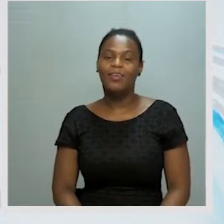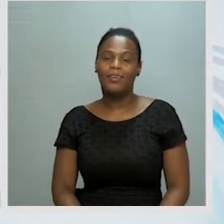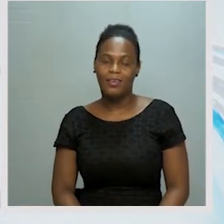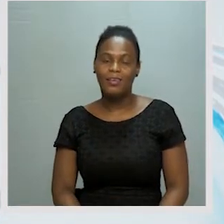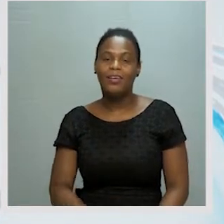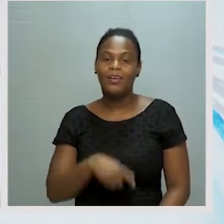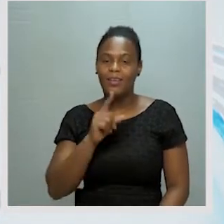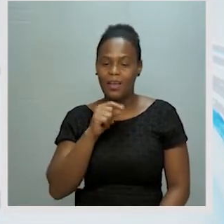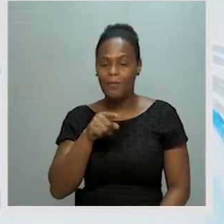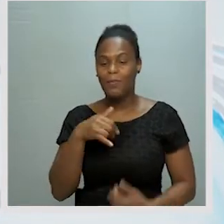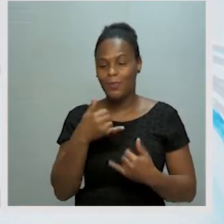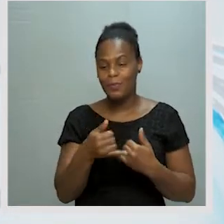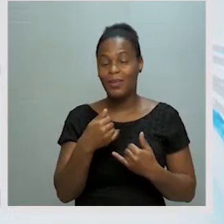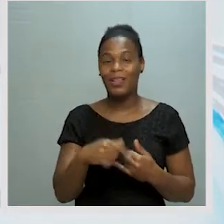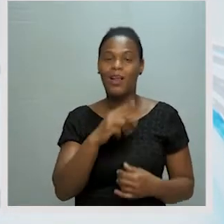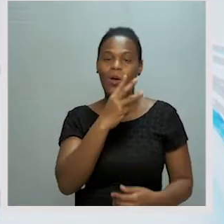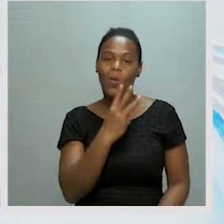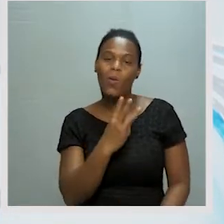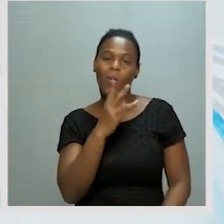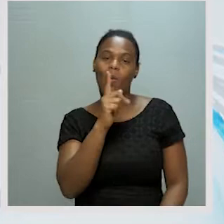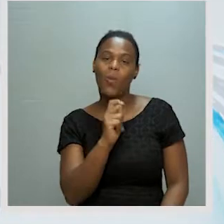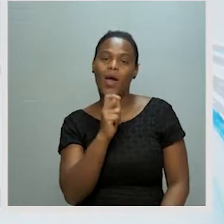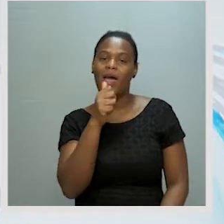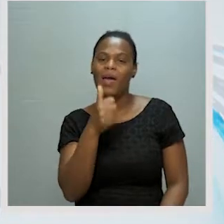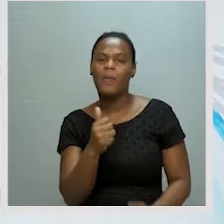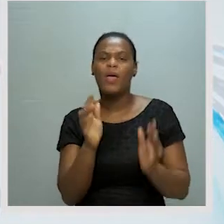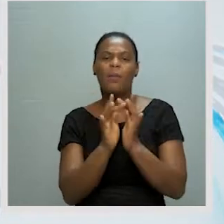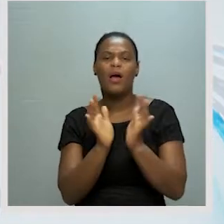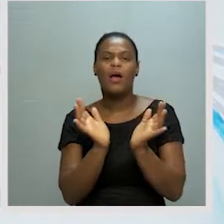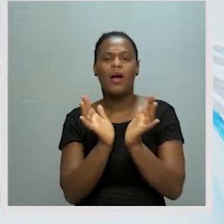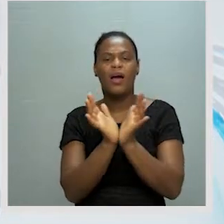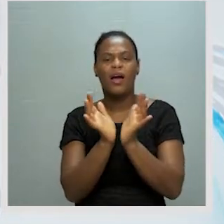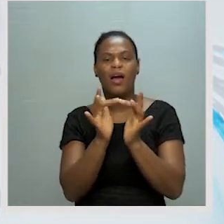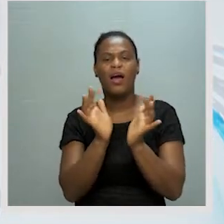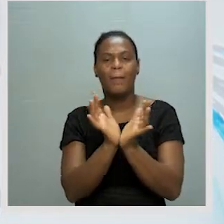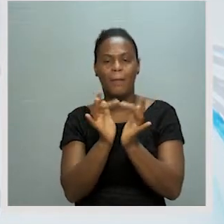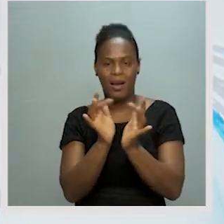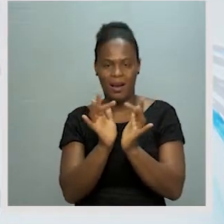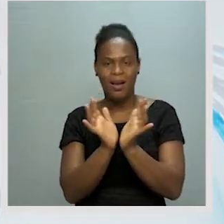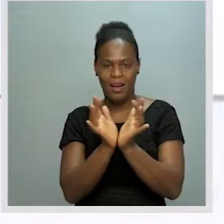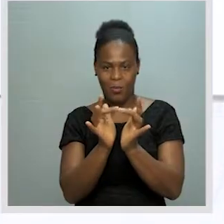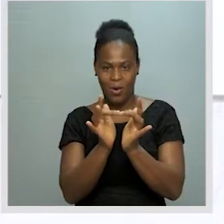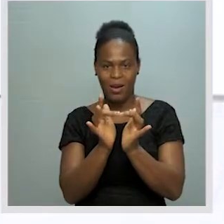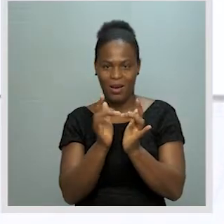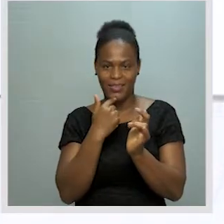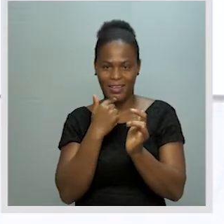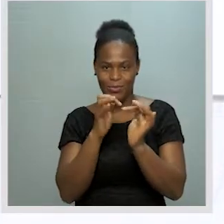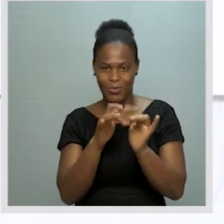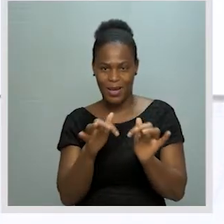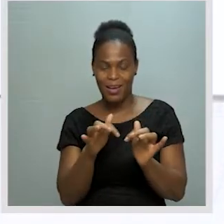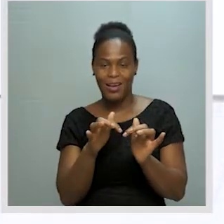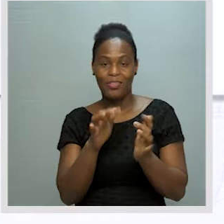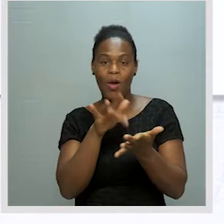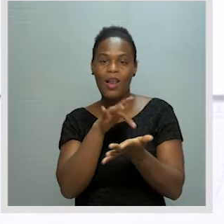Trata-se, portanto, e depois nós temos a web. Web vem da internet, não é verdade?